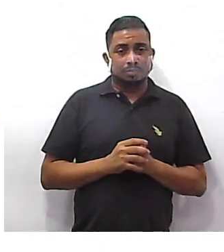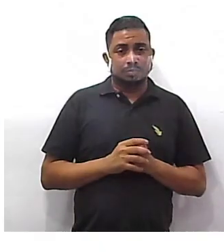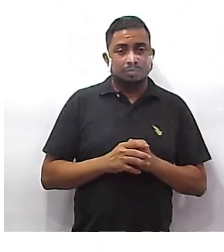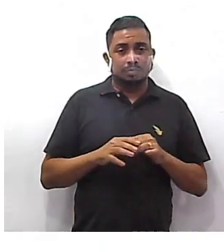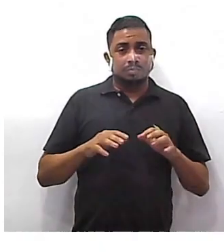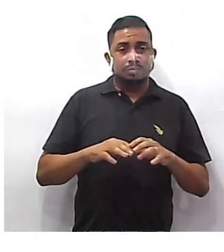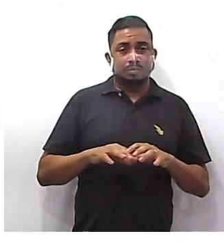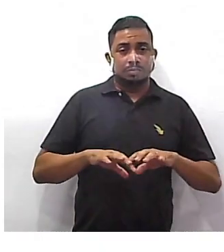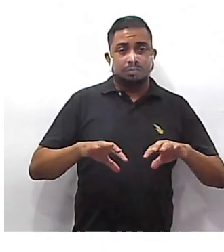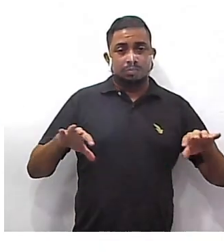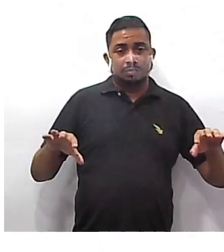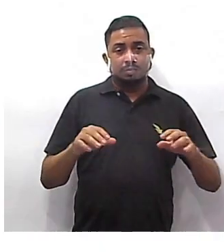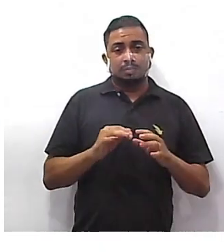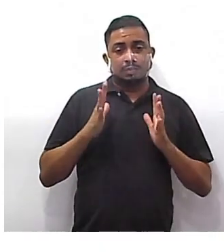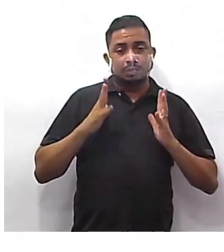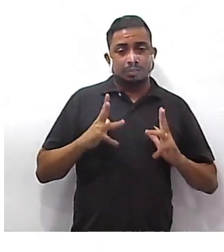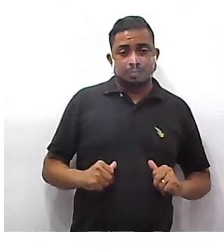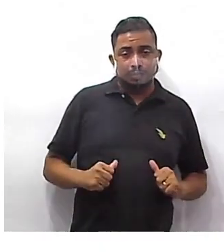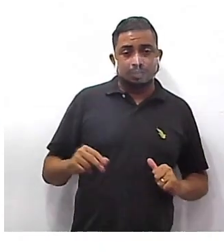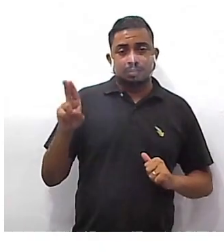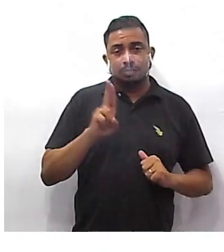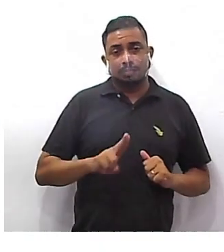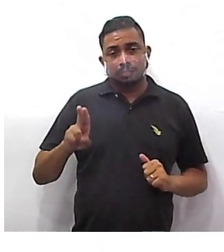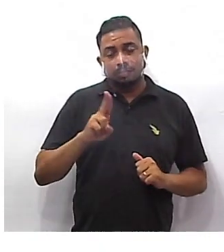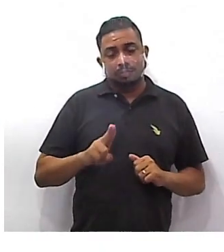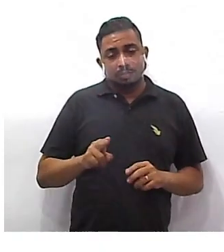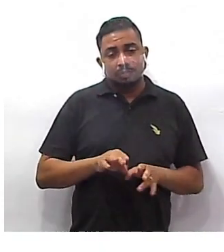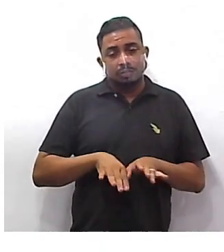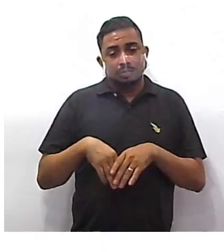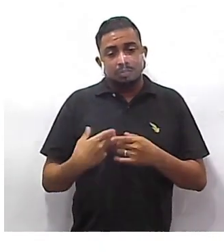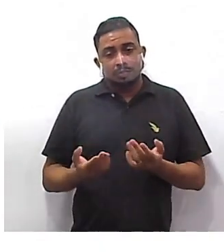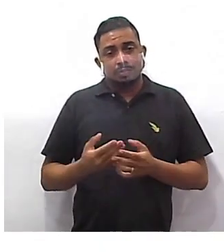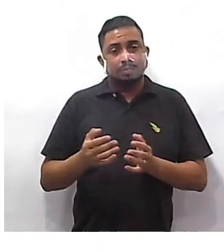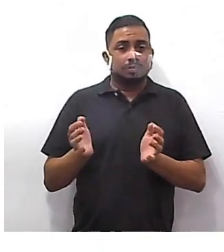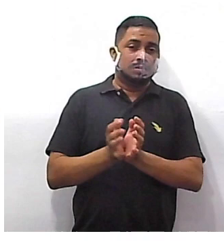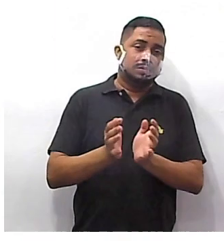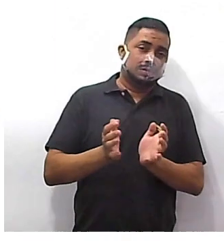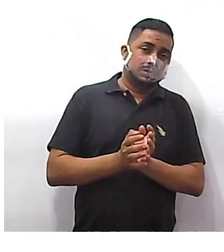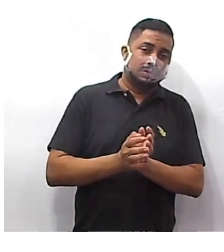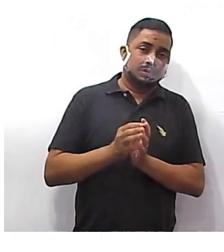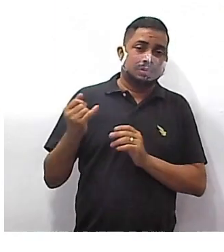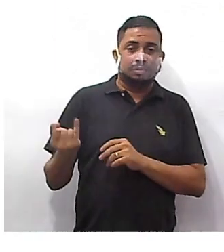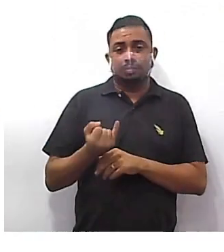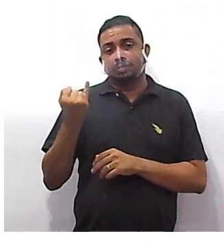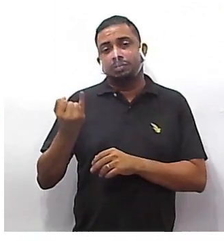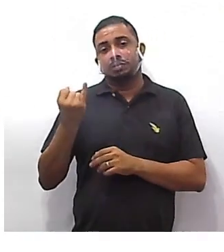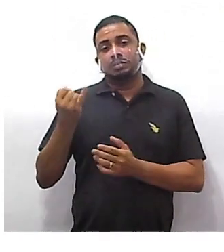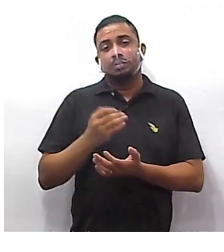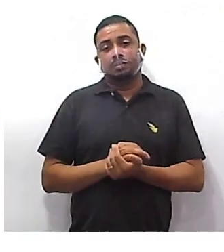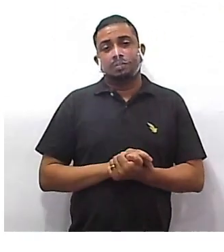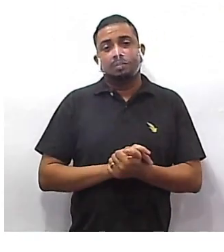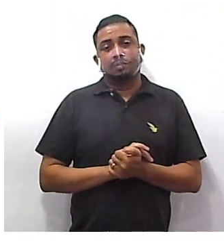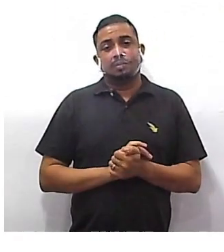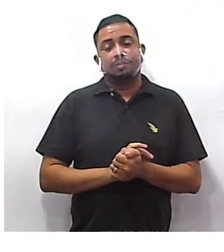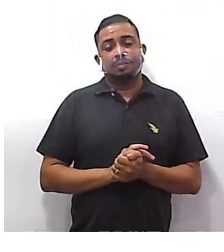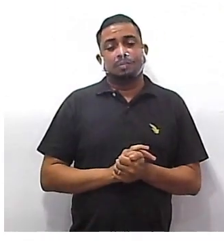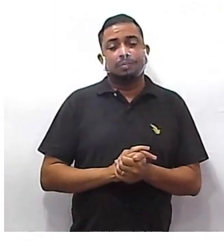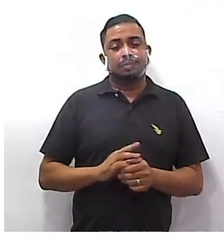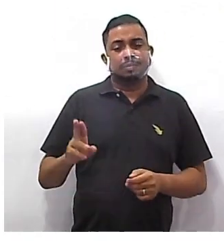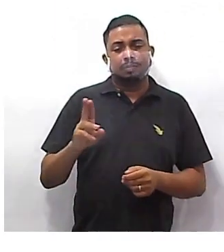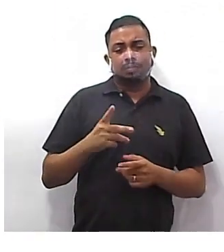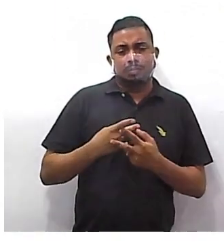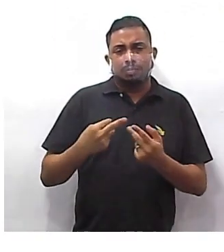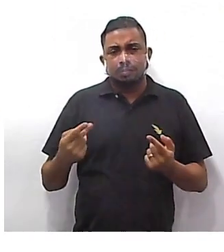Separação e limpeza dos utensílios de uso pessoal ou coletivo. Isso é importante, tá? Os utensílios, não